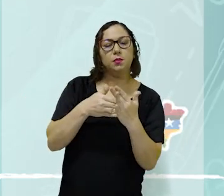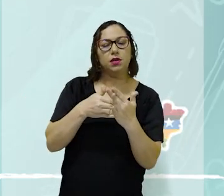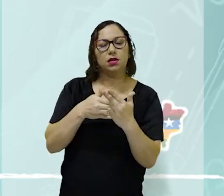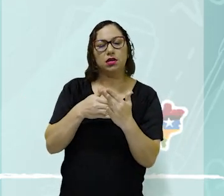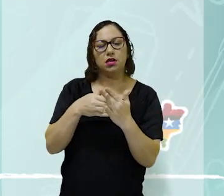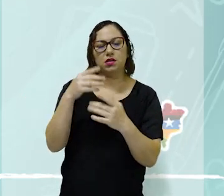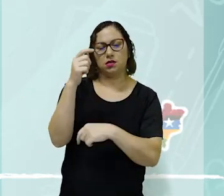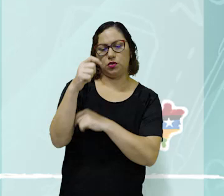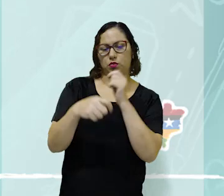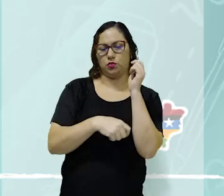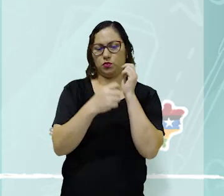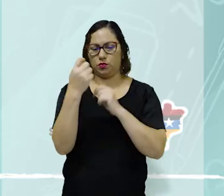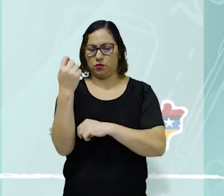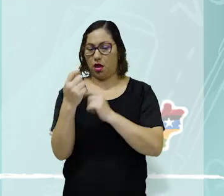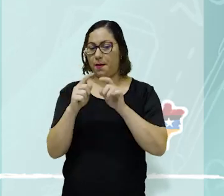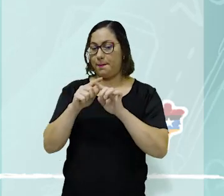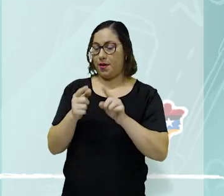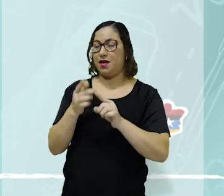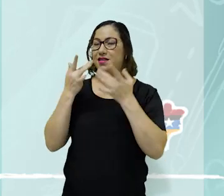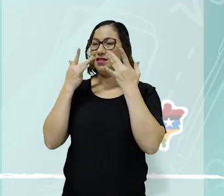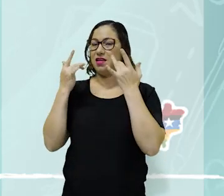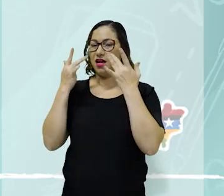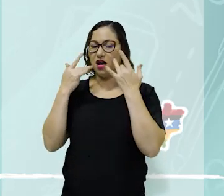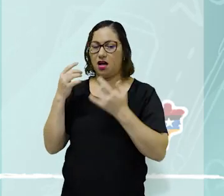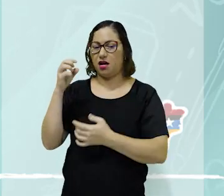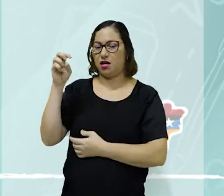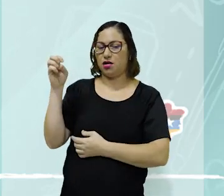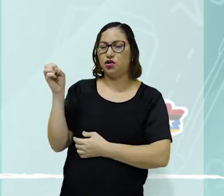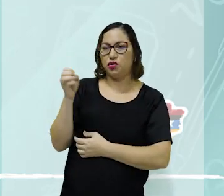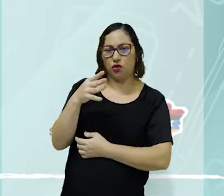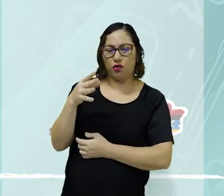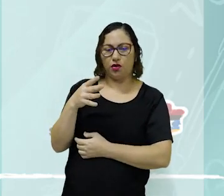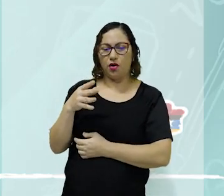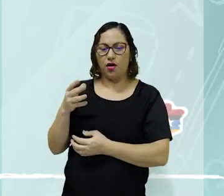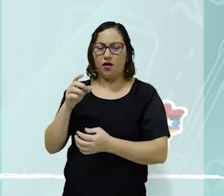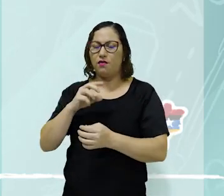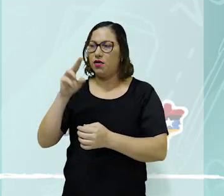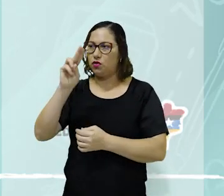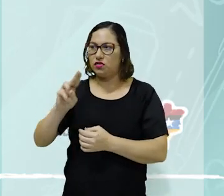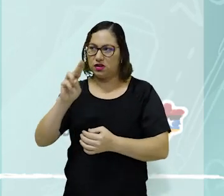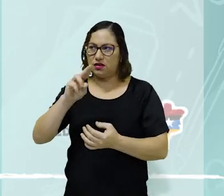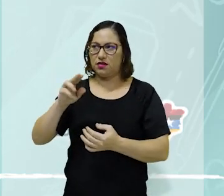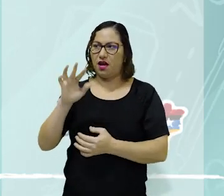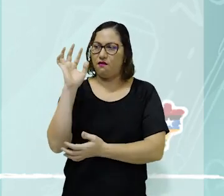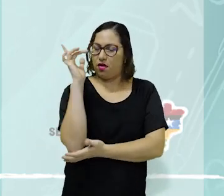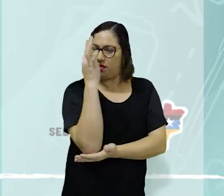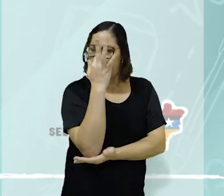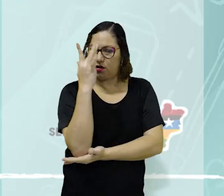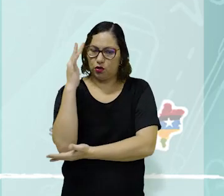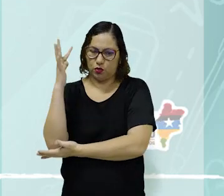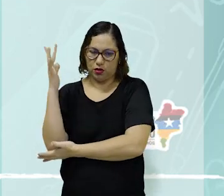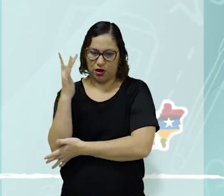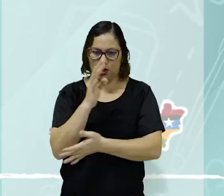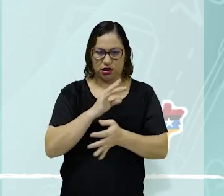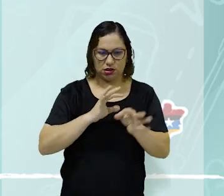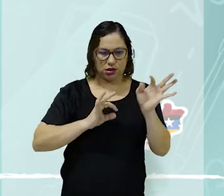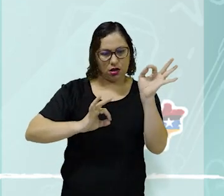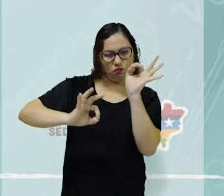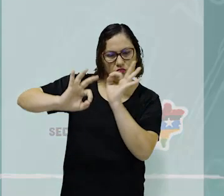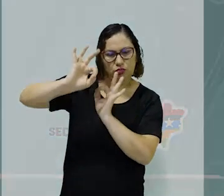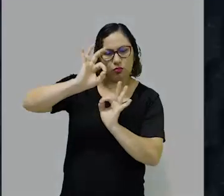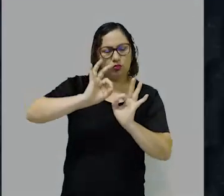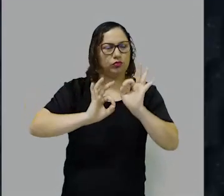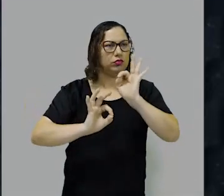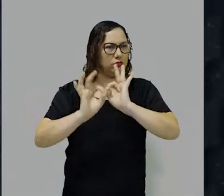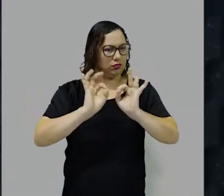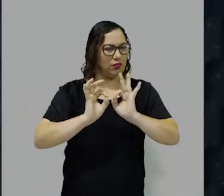de indústria. Já a Art Nouveau, ela trabalhava natureza, atenção a isso, elementos mais orgânicos e